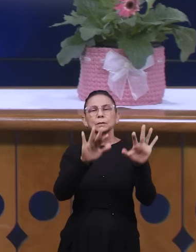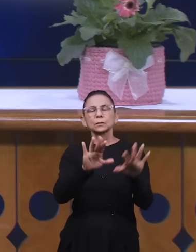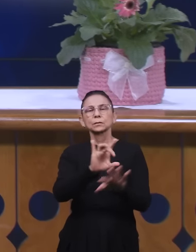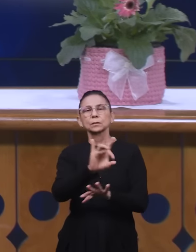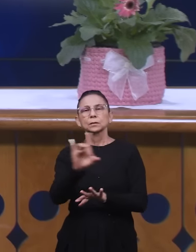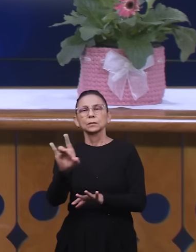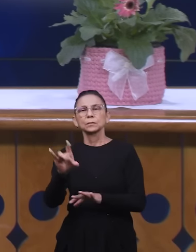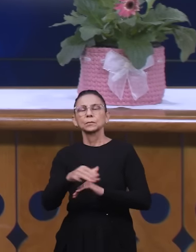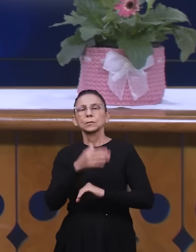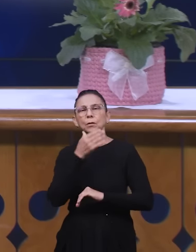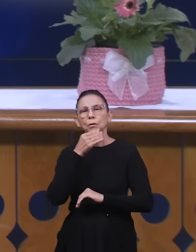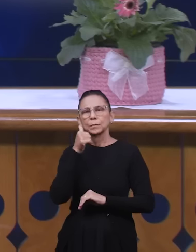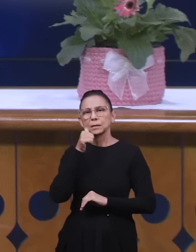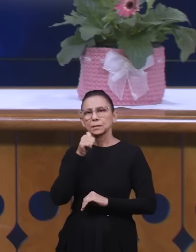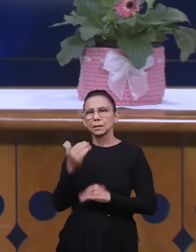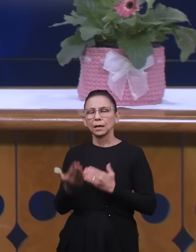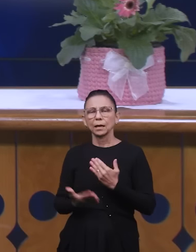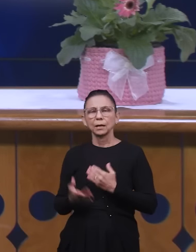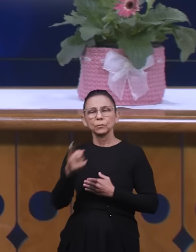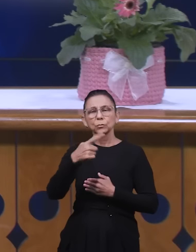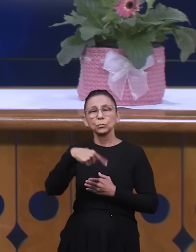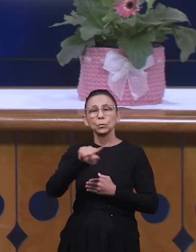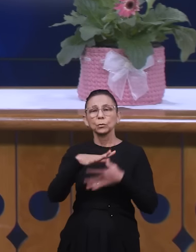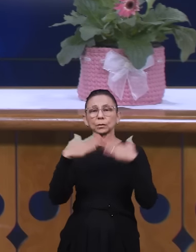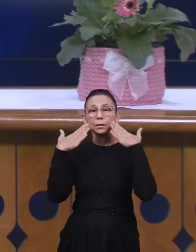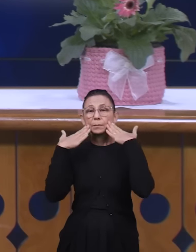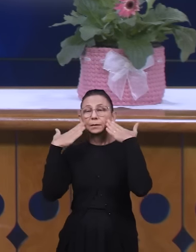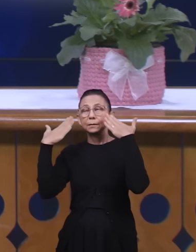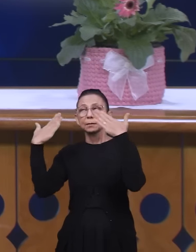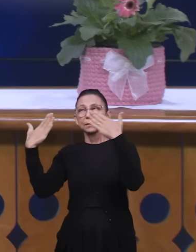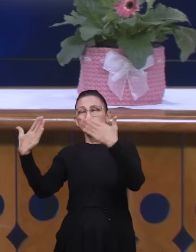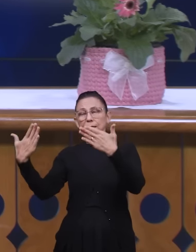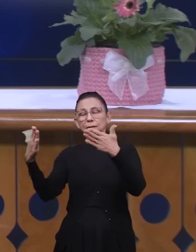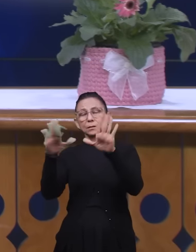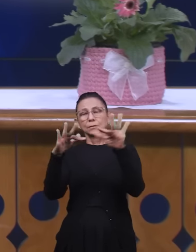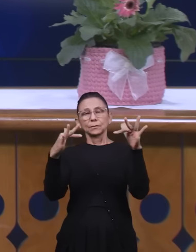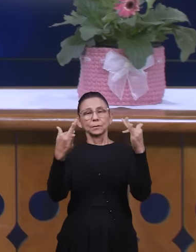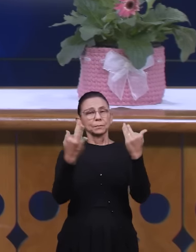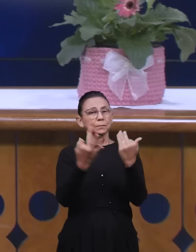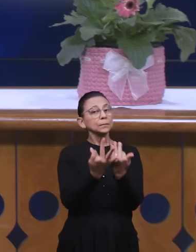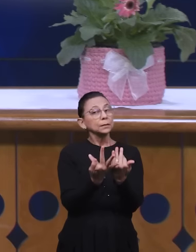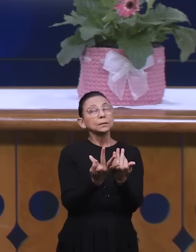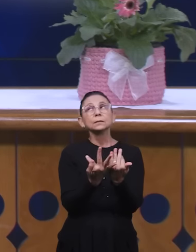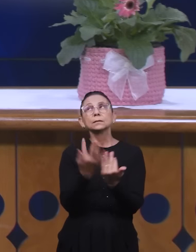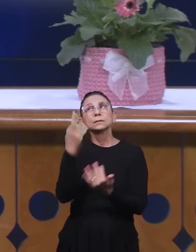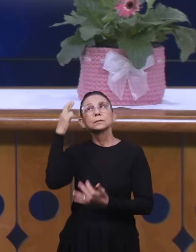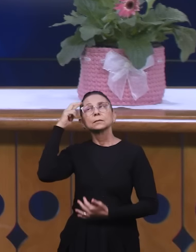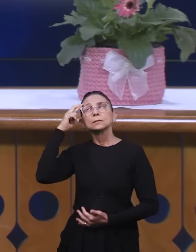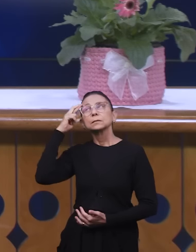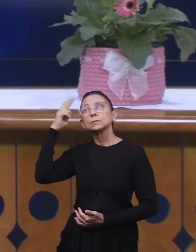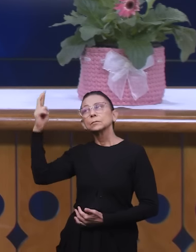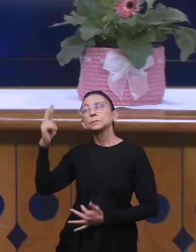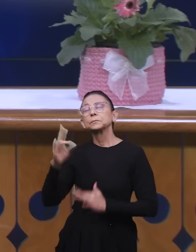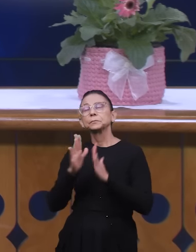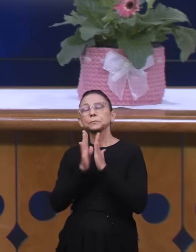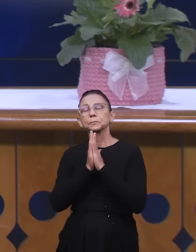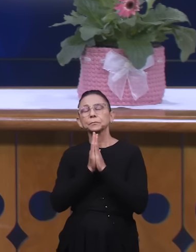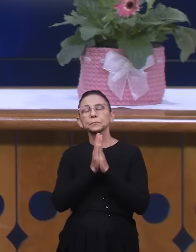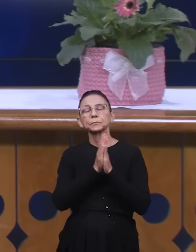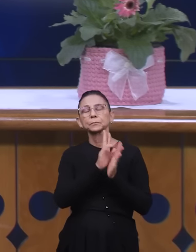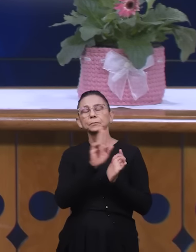um dos Teus servos e servas, daqueles que se apresentam diante de Ti. Senhor Deus, das famílias aqui, Senhor. Ó Deus,